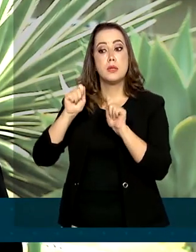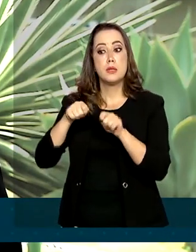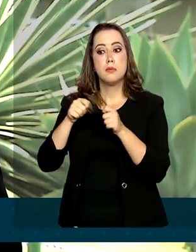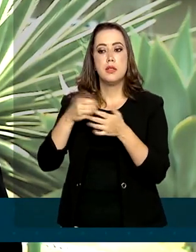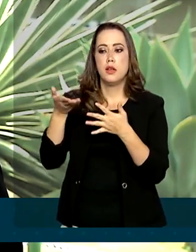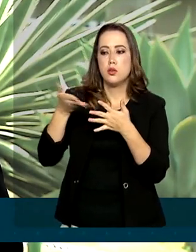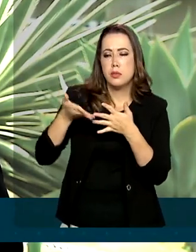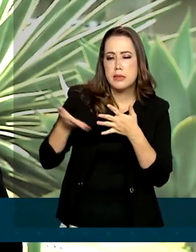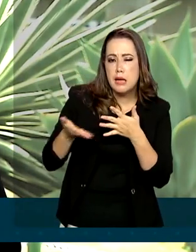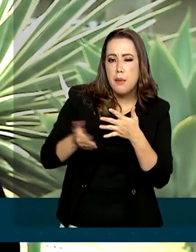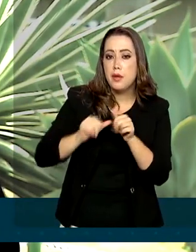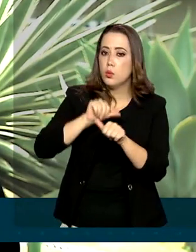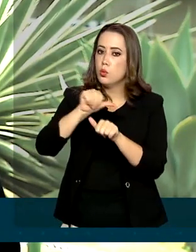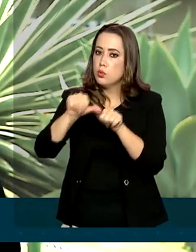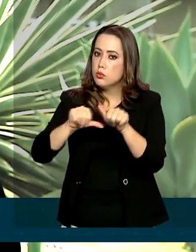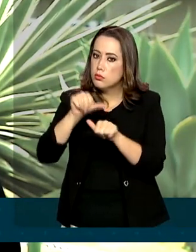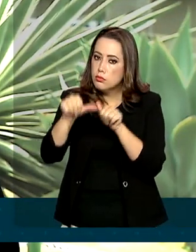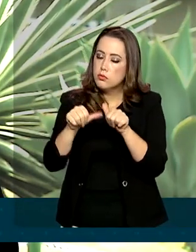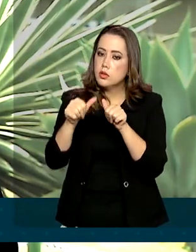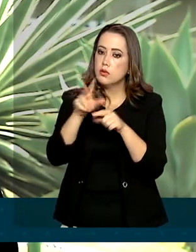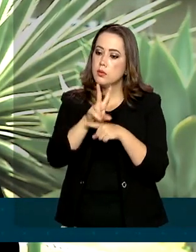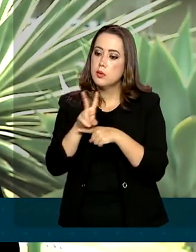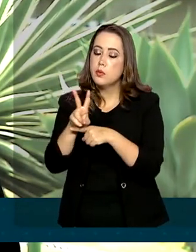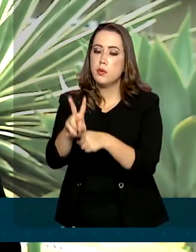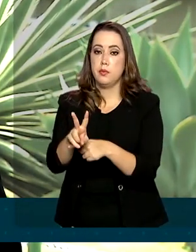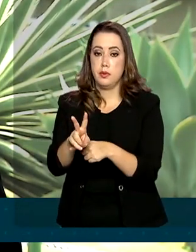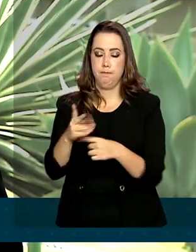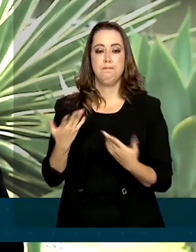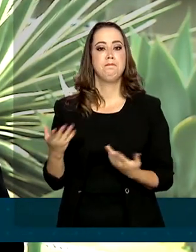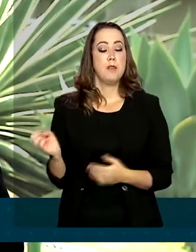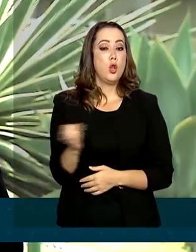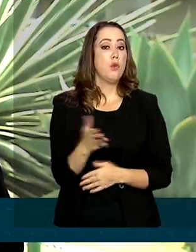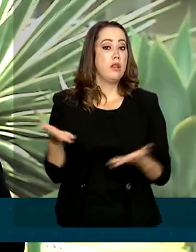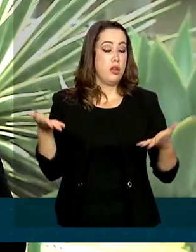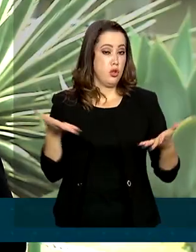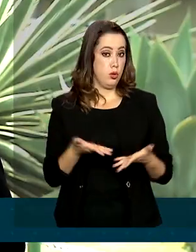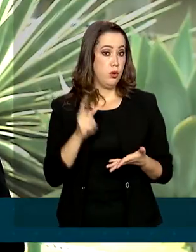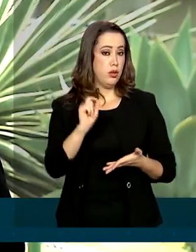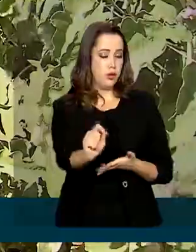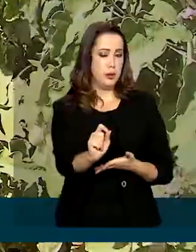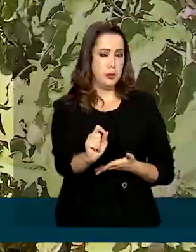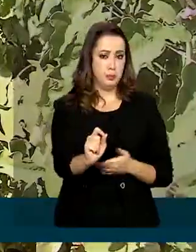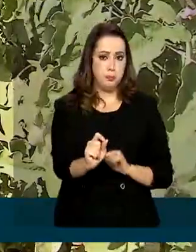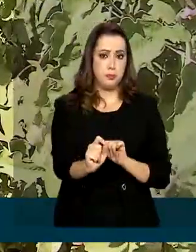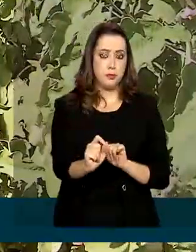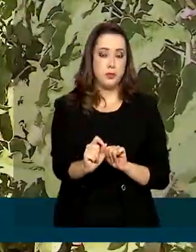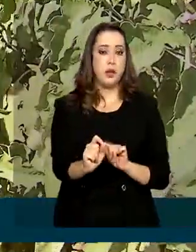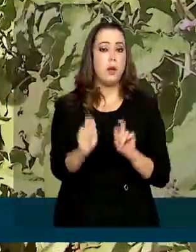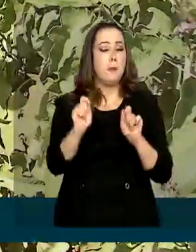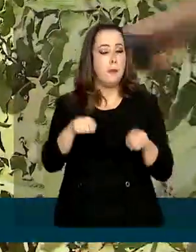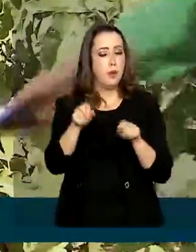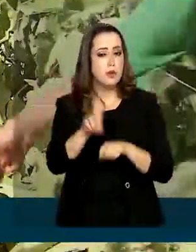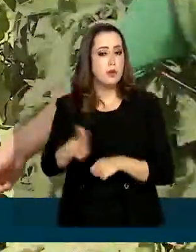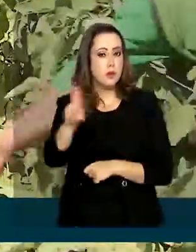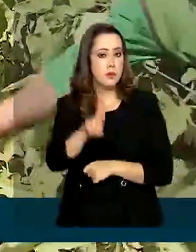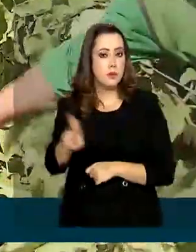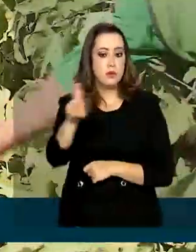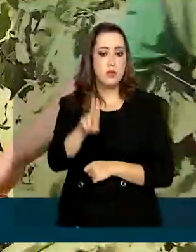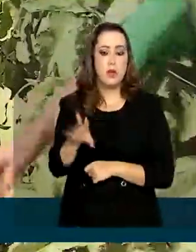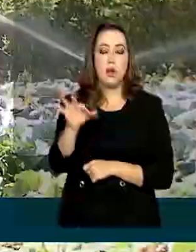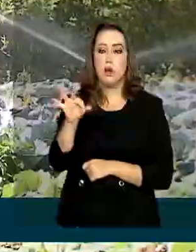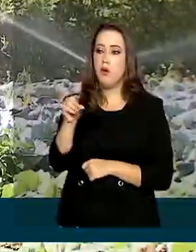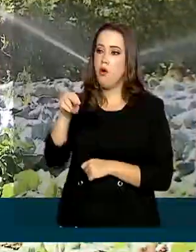essas dívidas. A novidade, em decisão tomada ontem, é que agora, na renegociação, deve ser utilizada a fonte